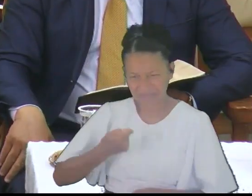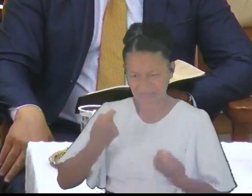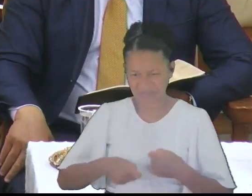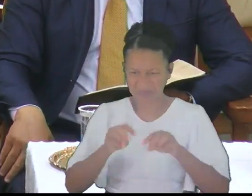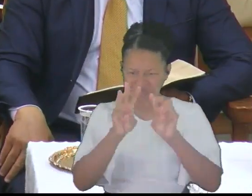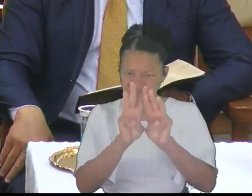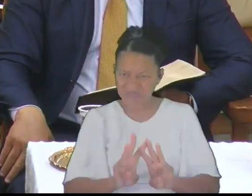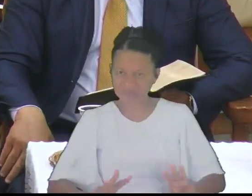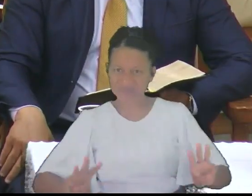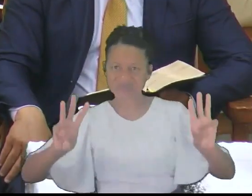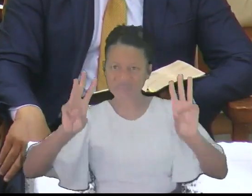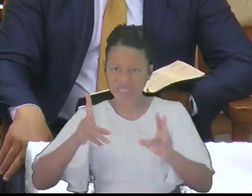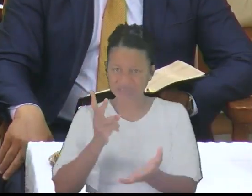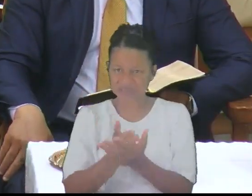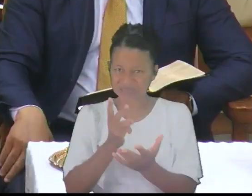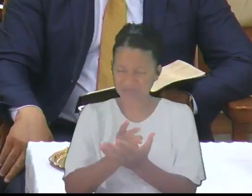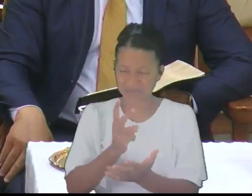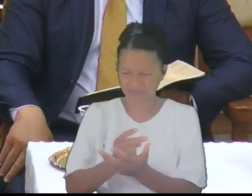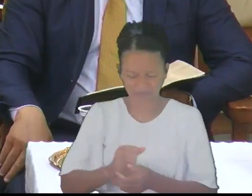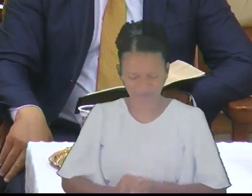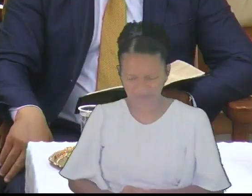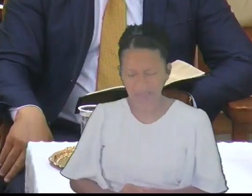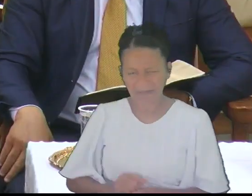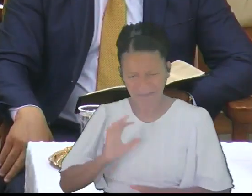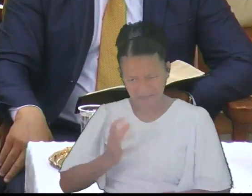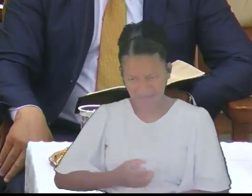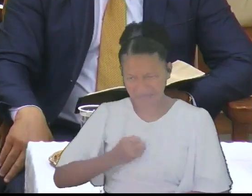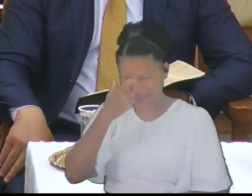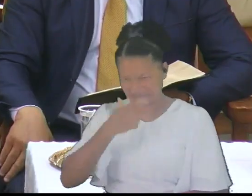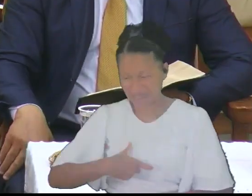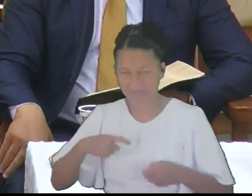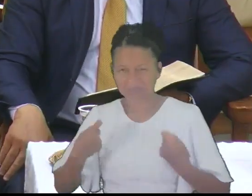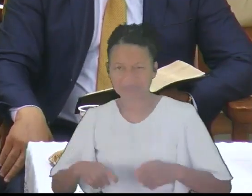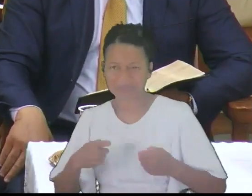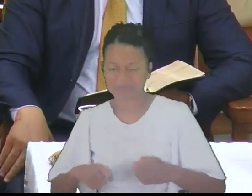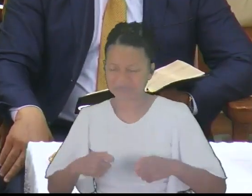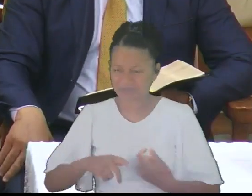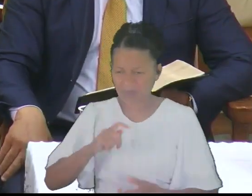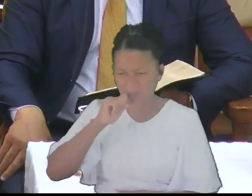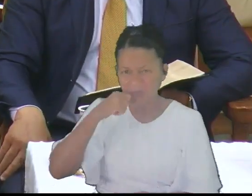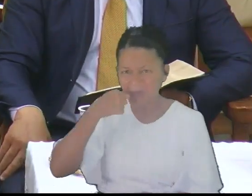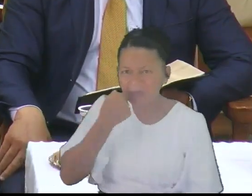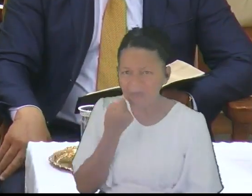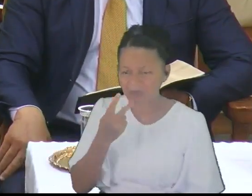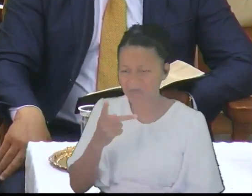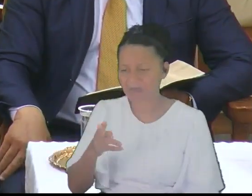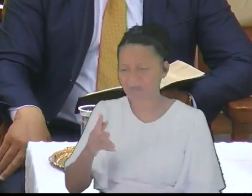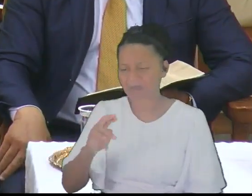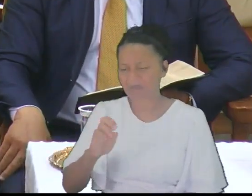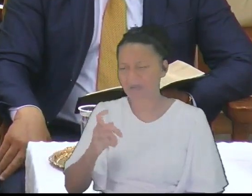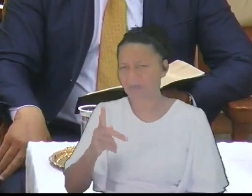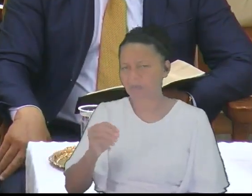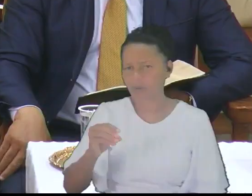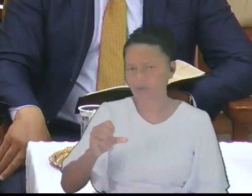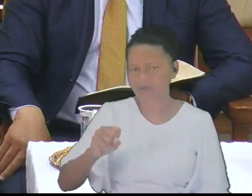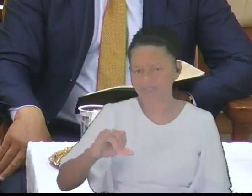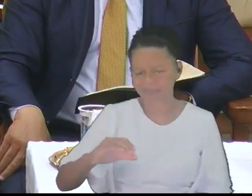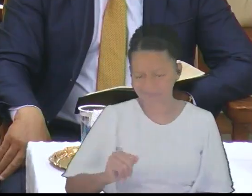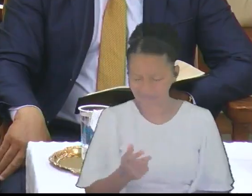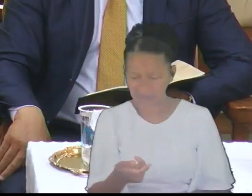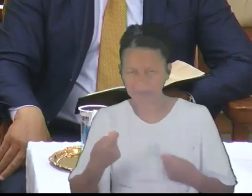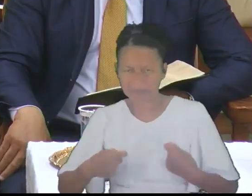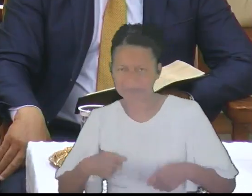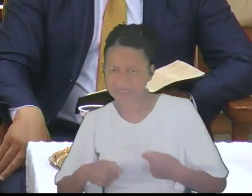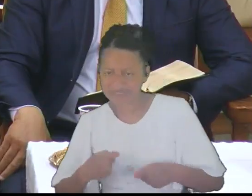Para ser salvo não precisa mais o pão da proposição. Para ser salvo não precisa mais de um boi, não precisa mais